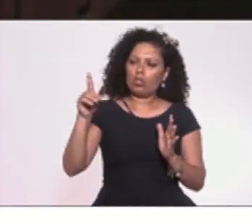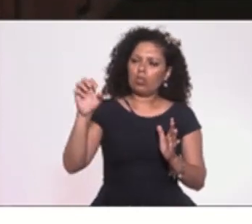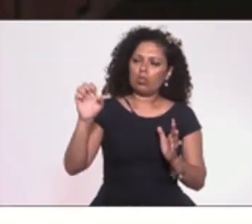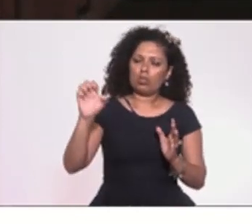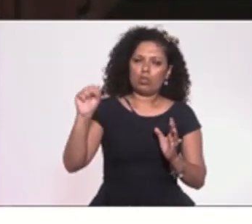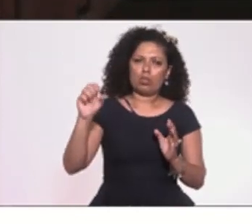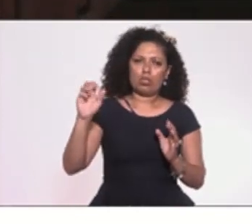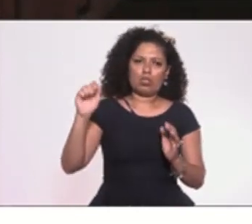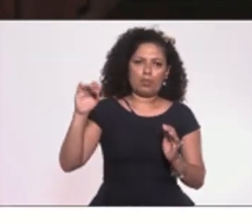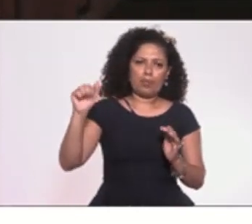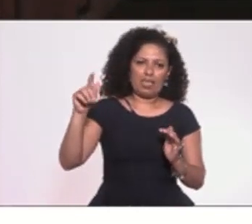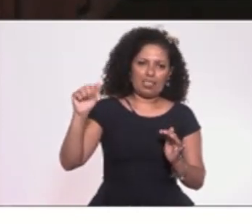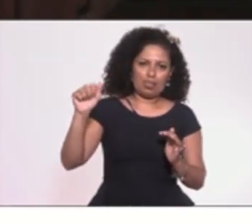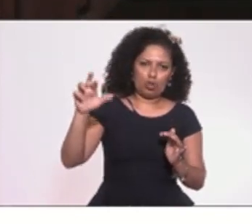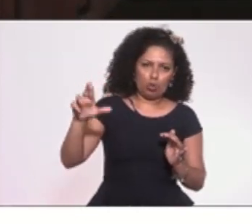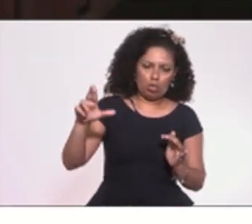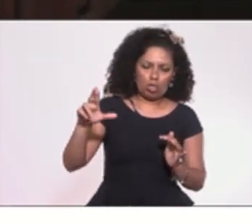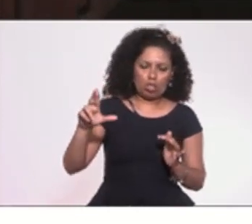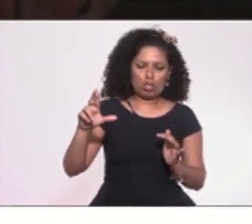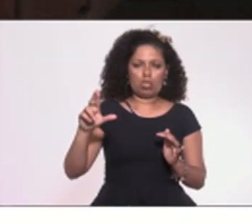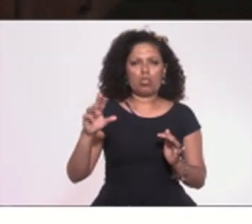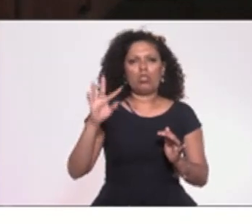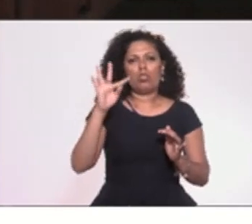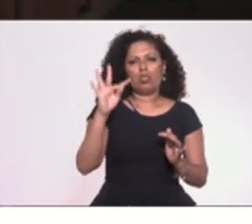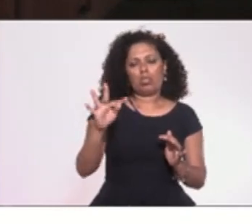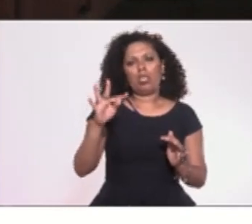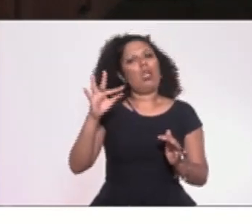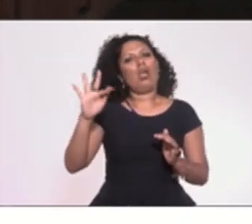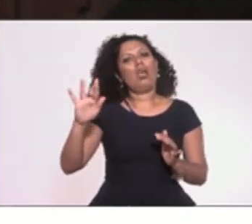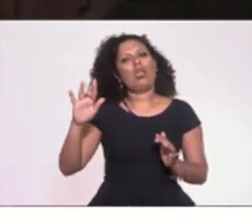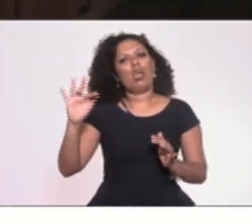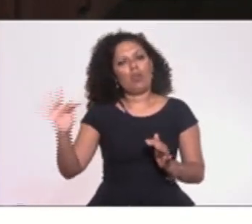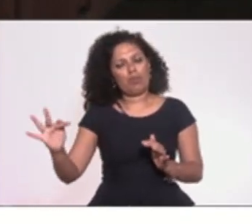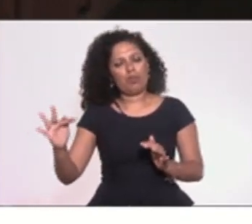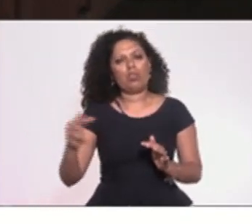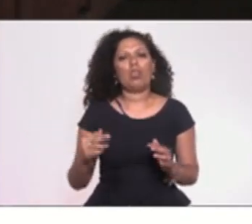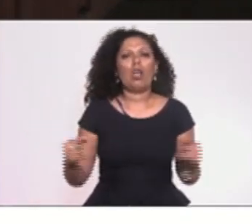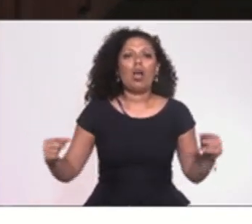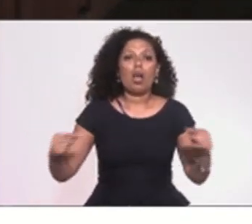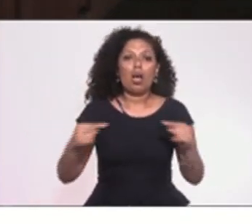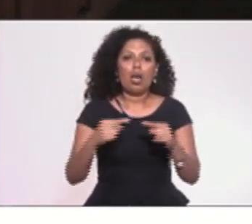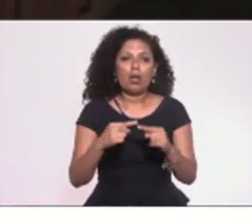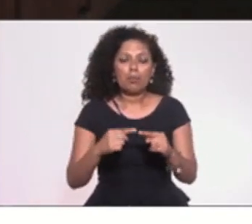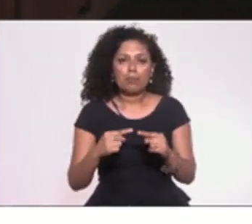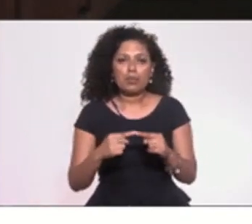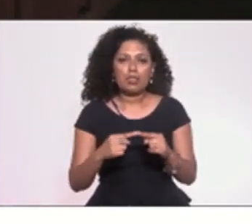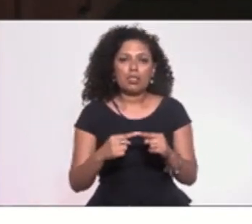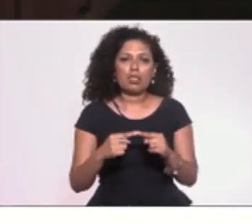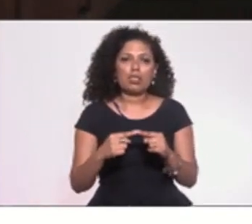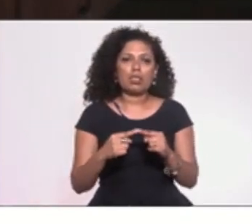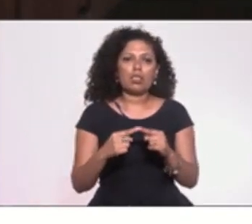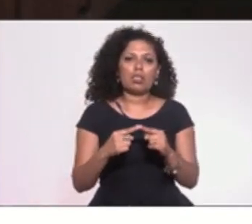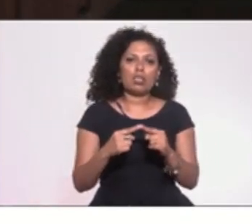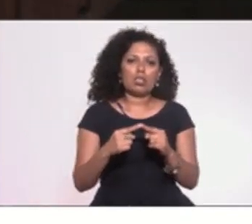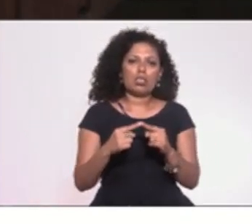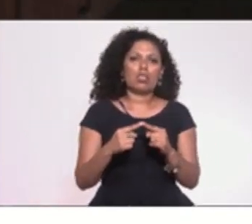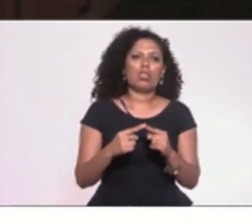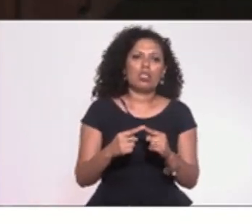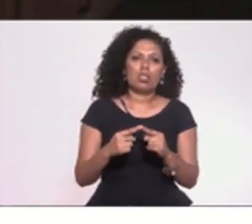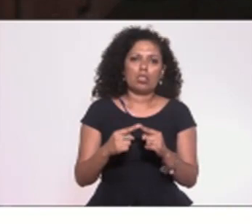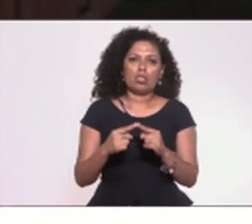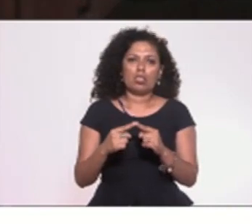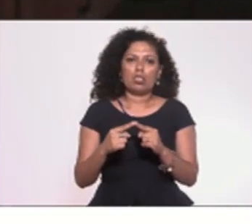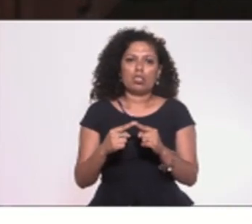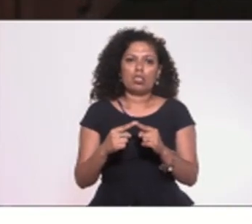desembargadores do TRF, ela se respaldou em cautelares de quebra de